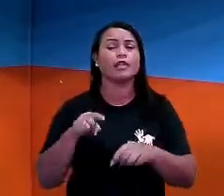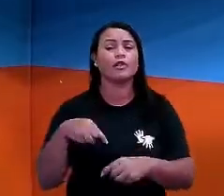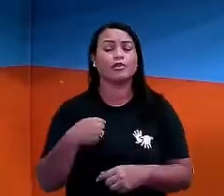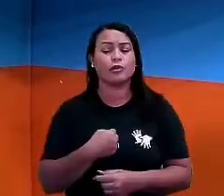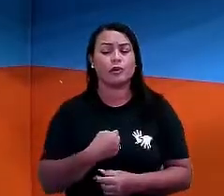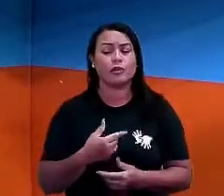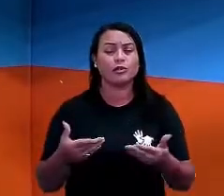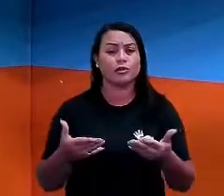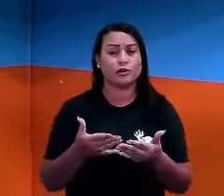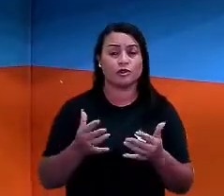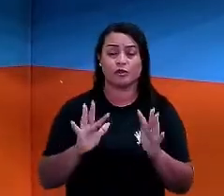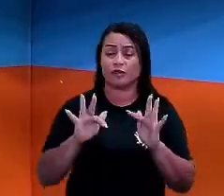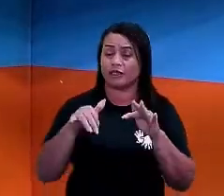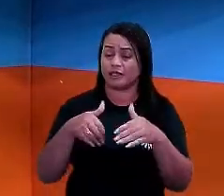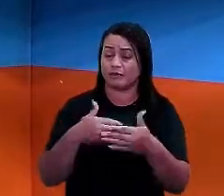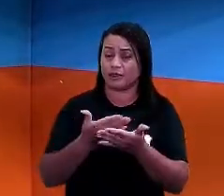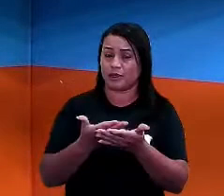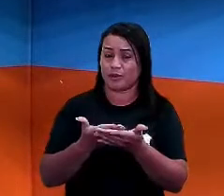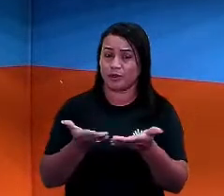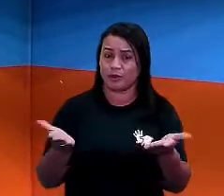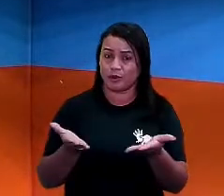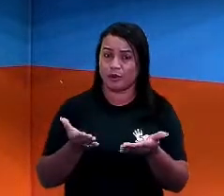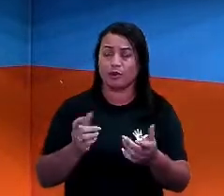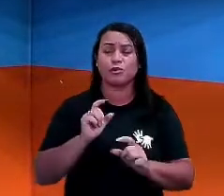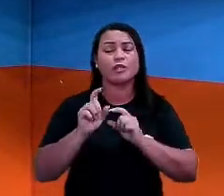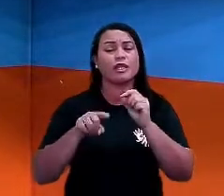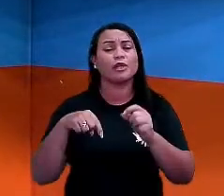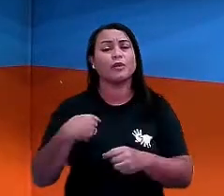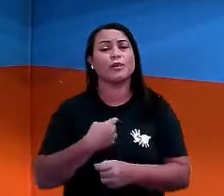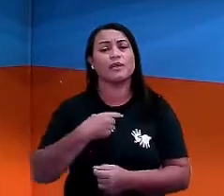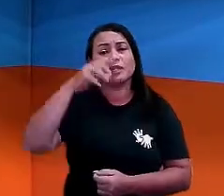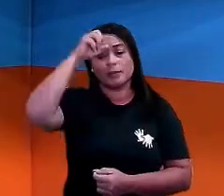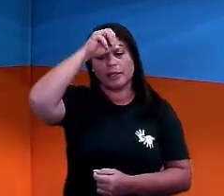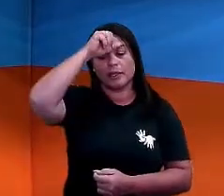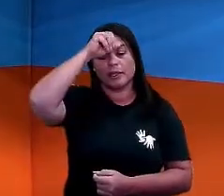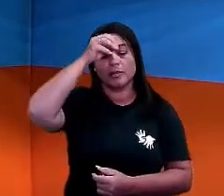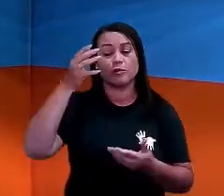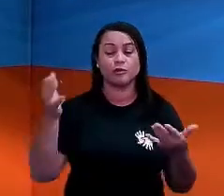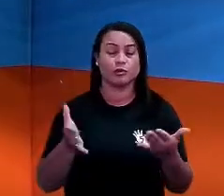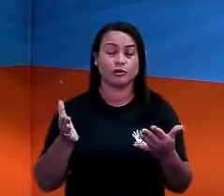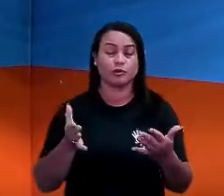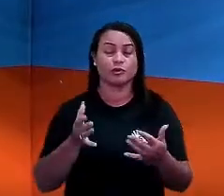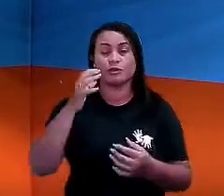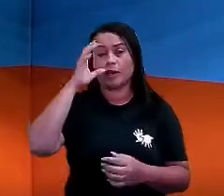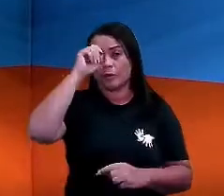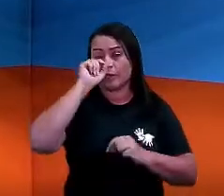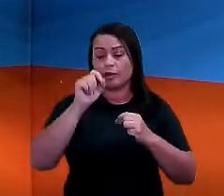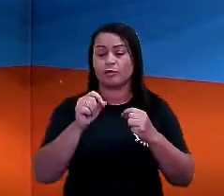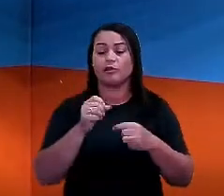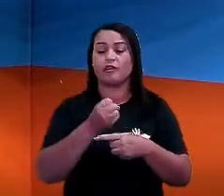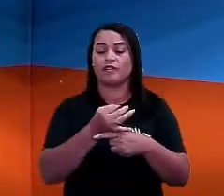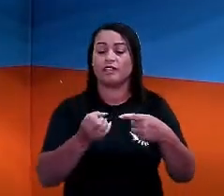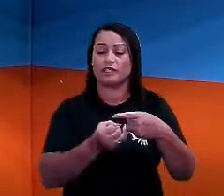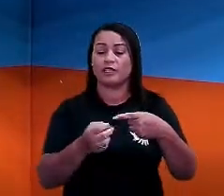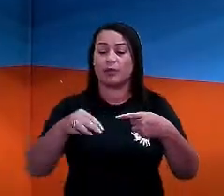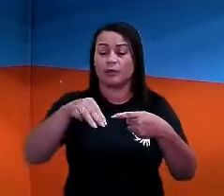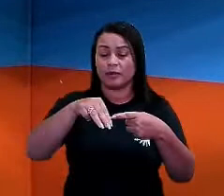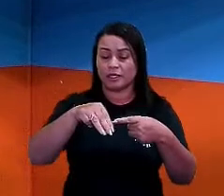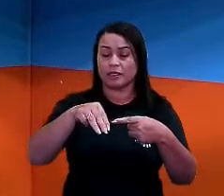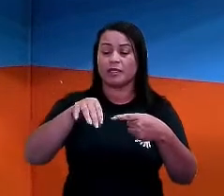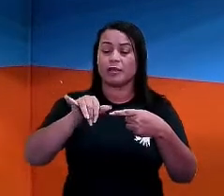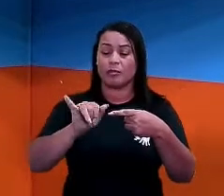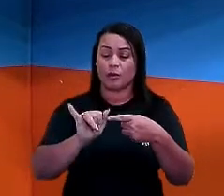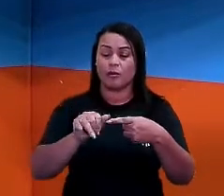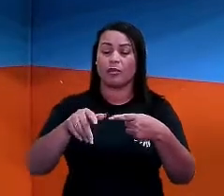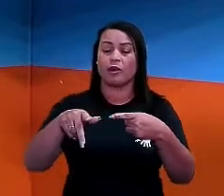gente, essa foi a nossa aula de hoje. E o que foi que nós aprendemos hoje? Hoje nós aprendemos fração mista, imprópria